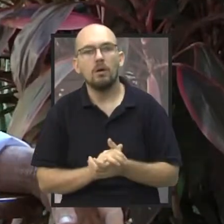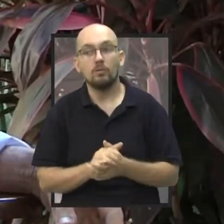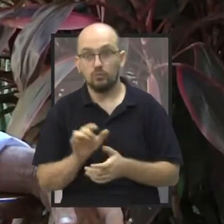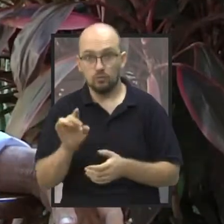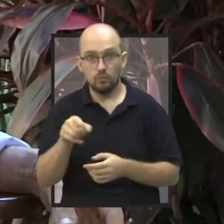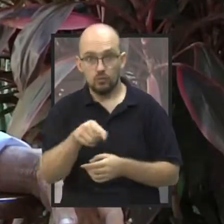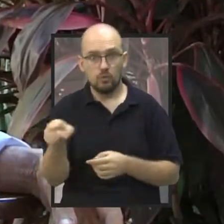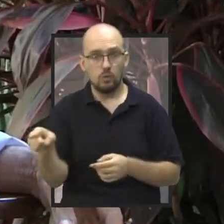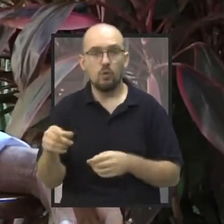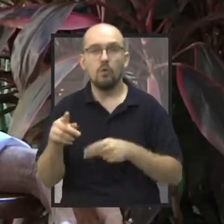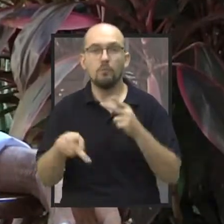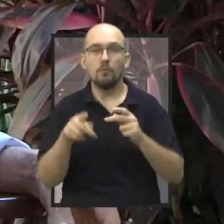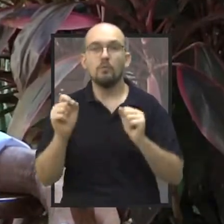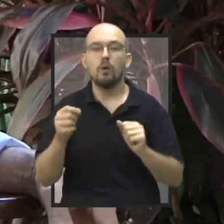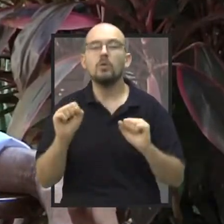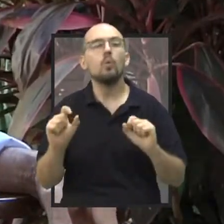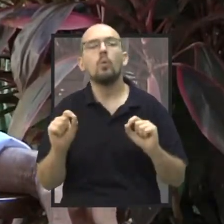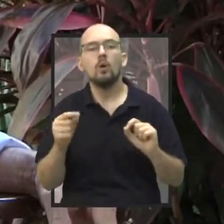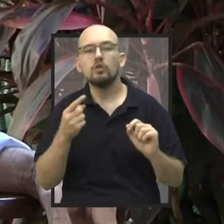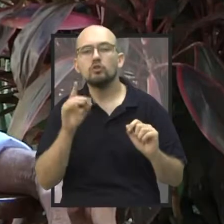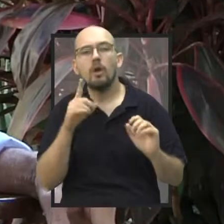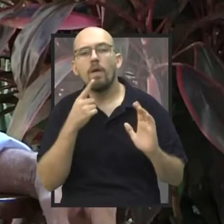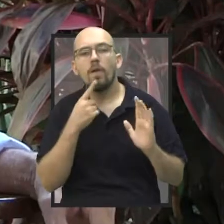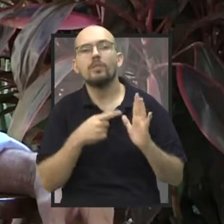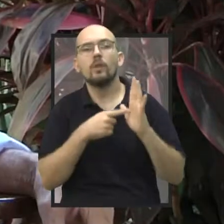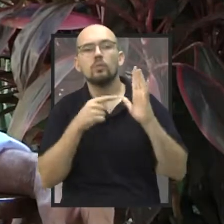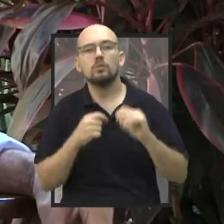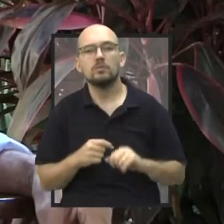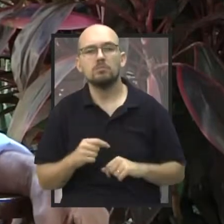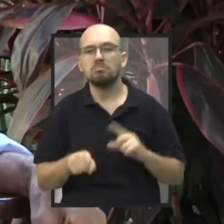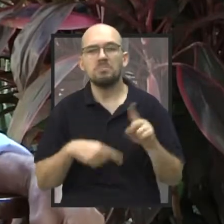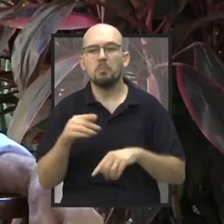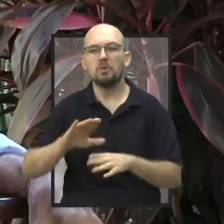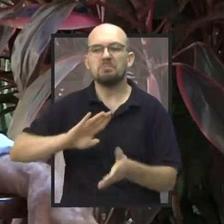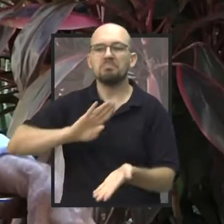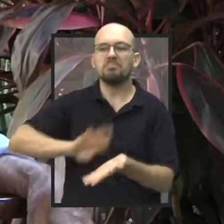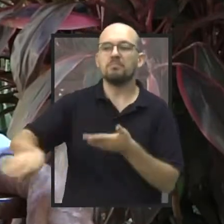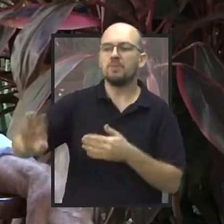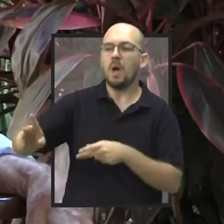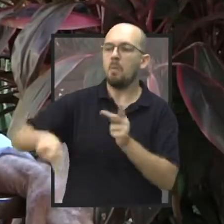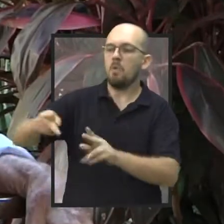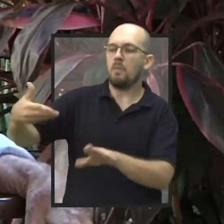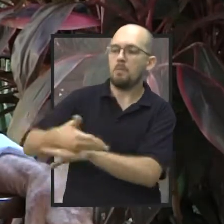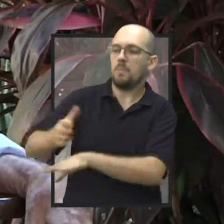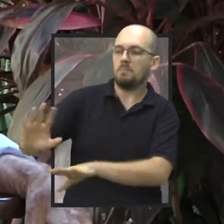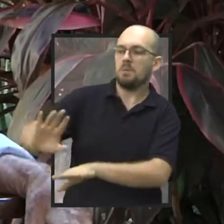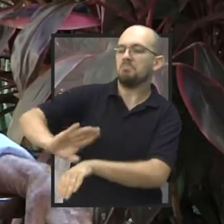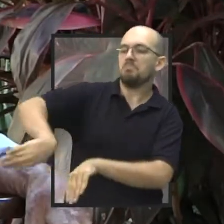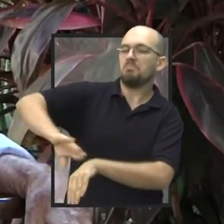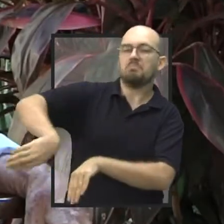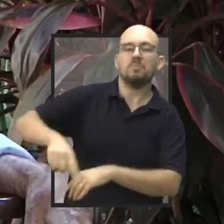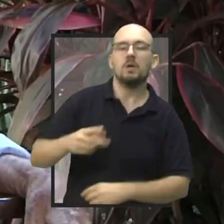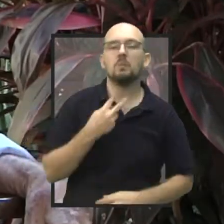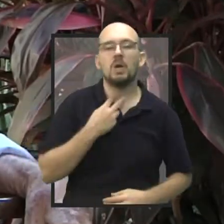apresentar uma denúncia. Depois ele está fora, ele não pode participar de nada.